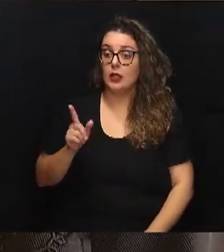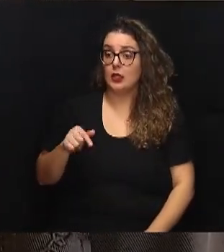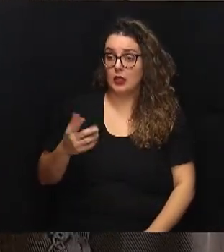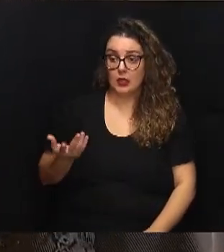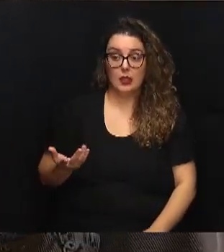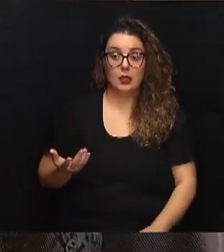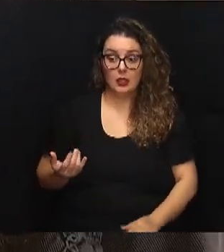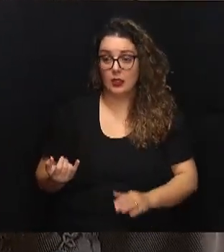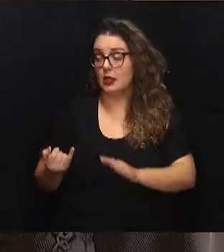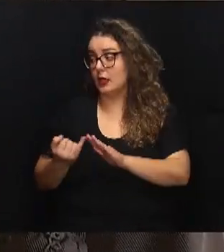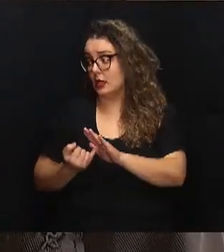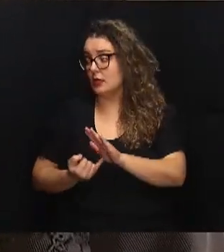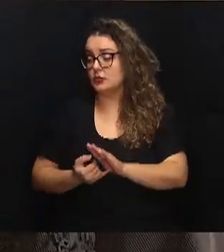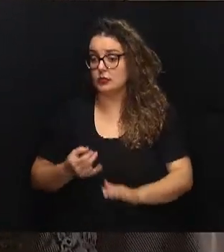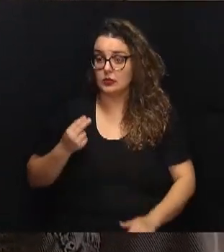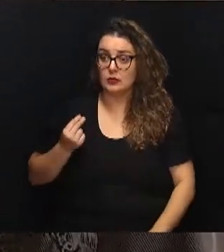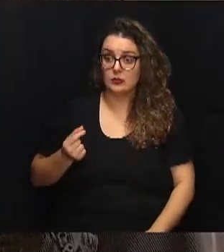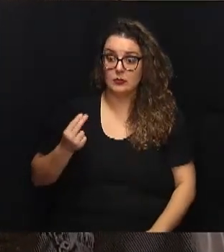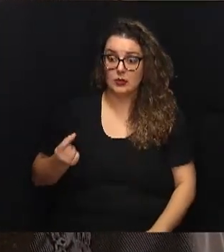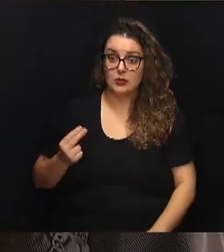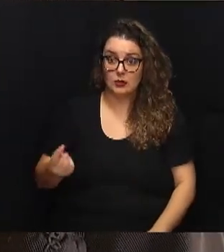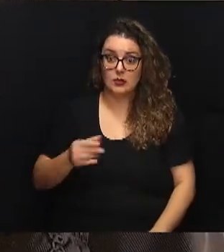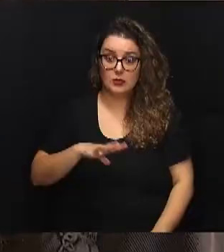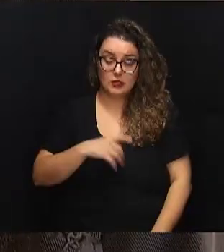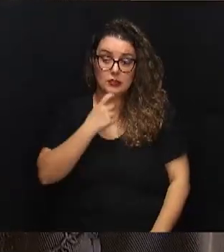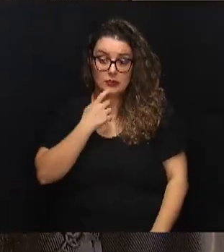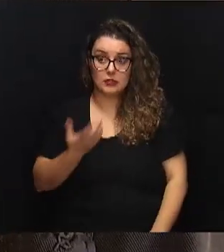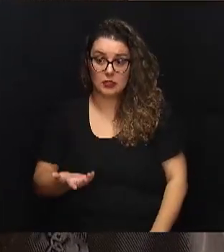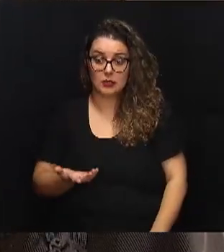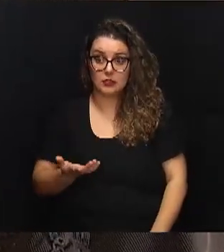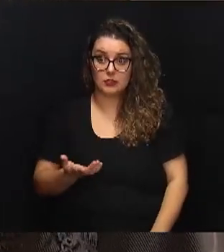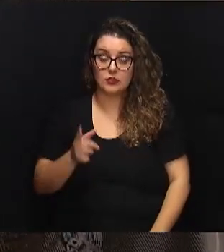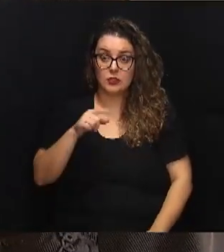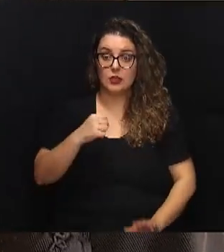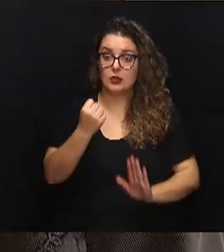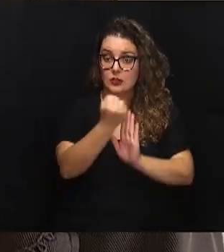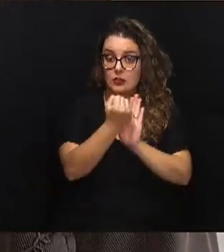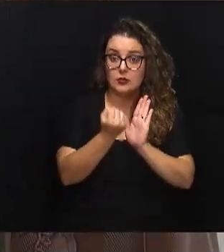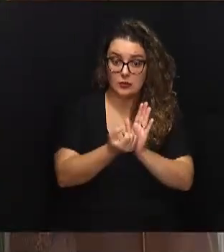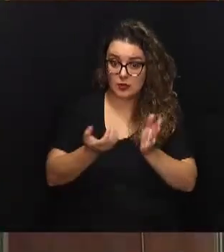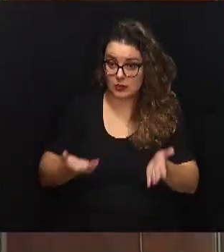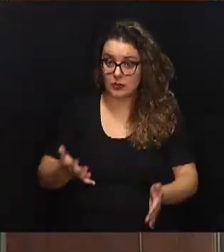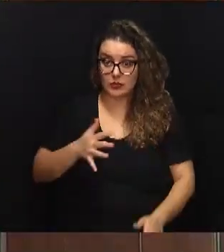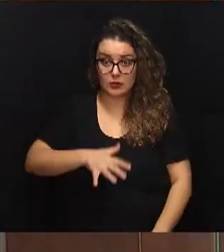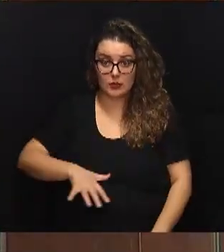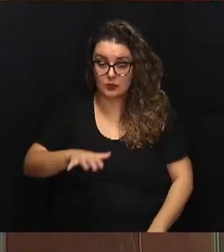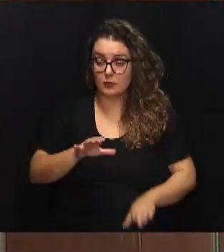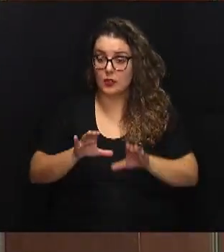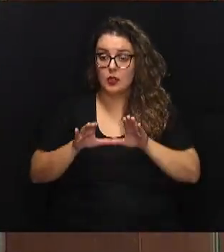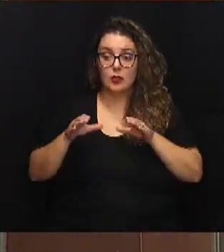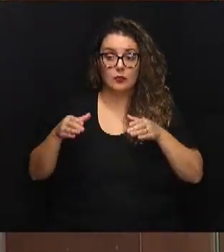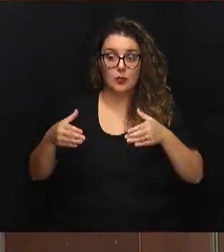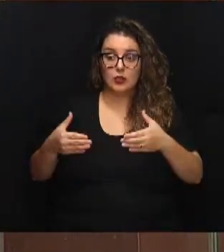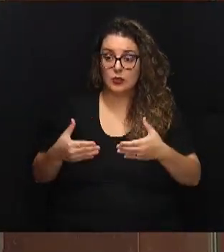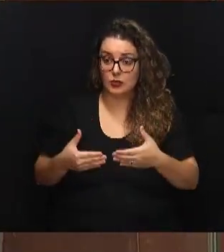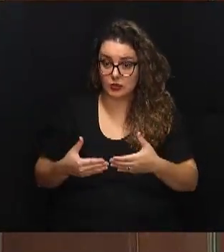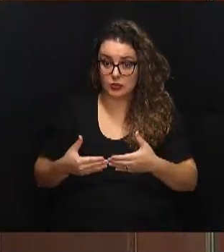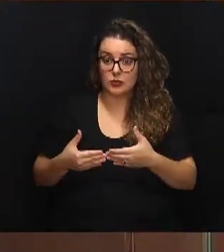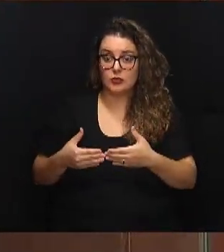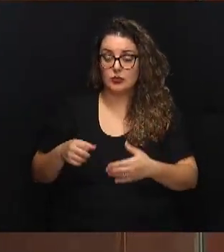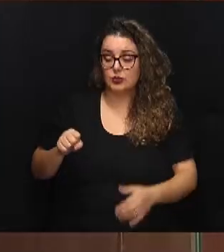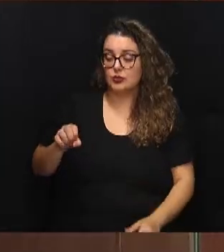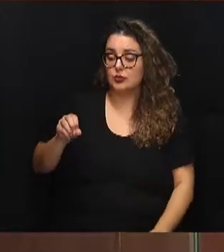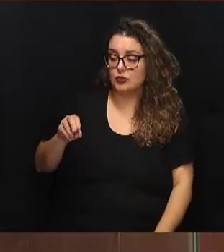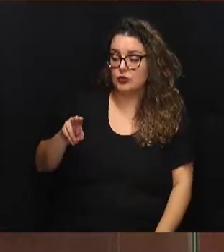mais longeva da cidade, é um símbolo aqui para a comunidade de